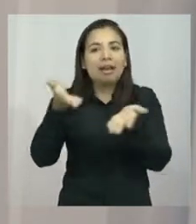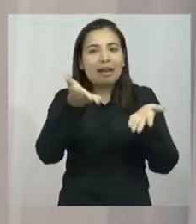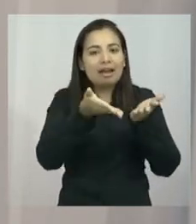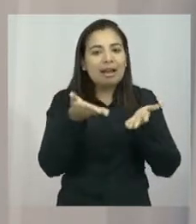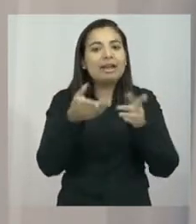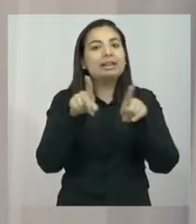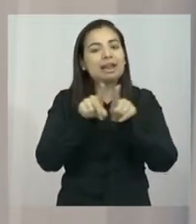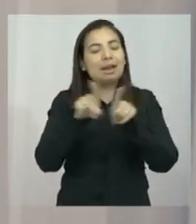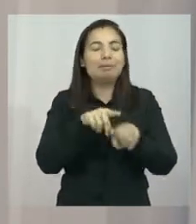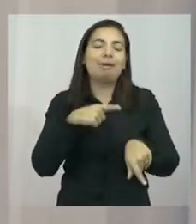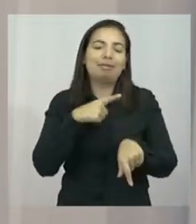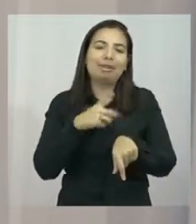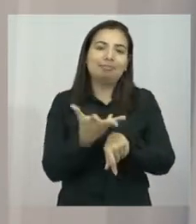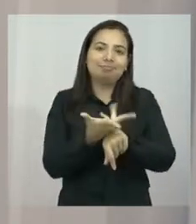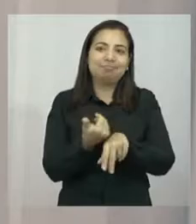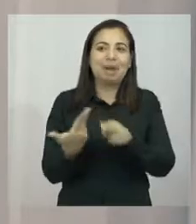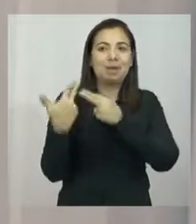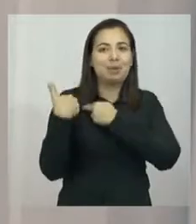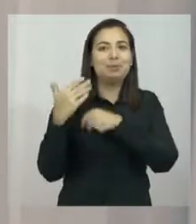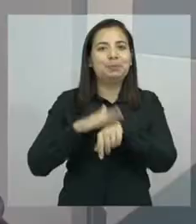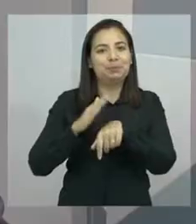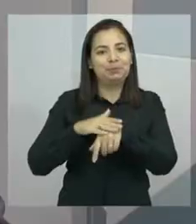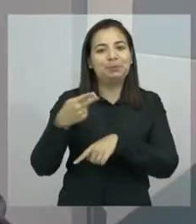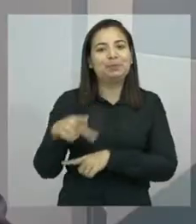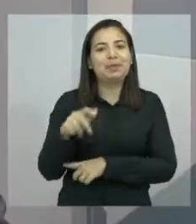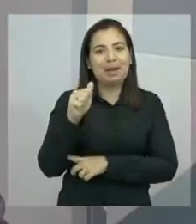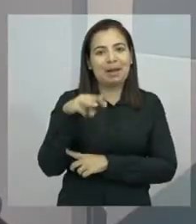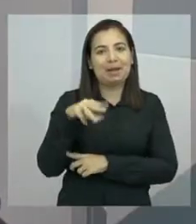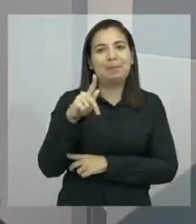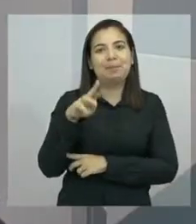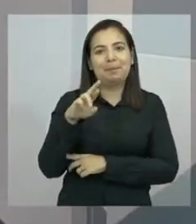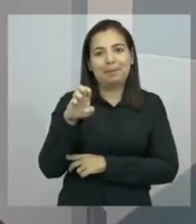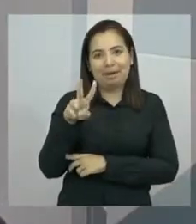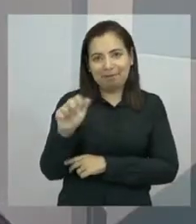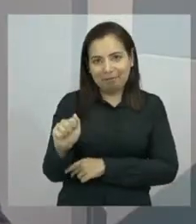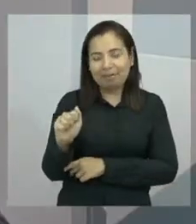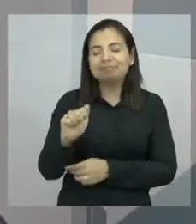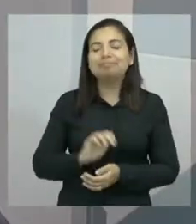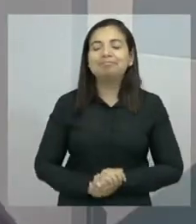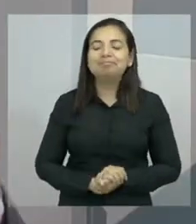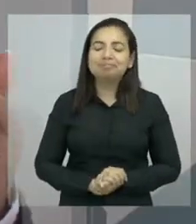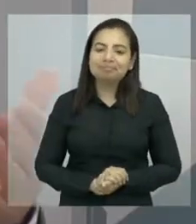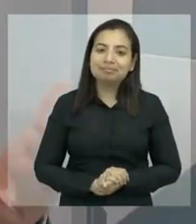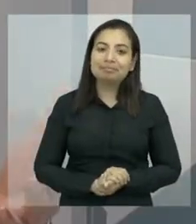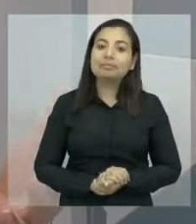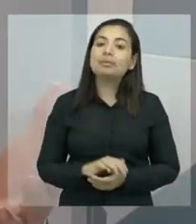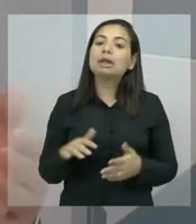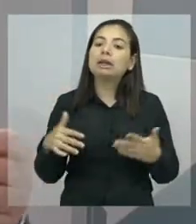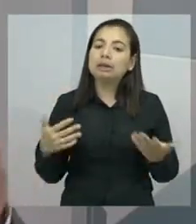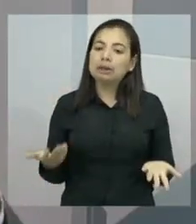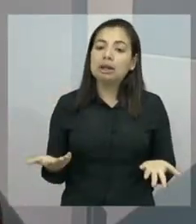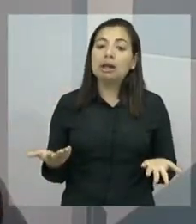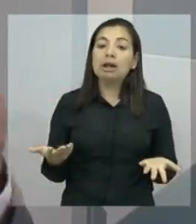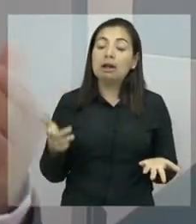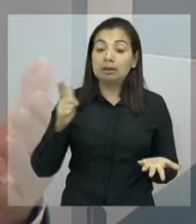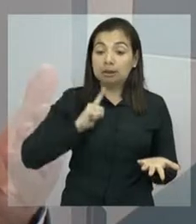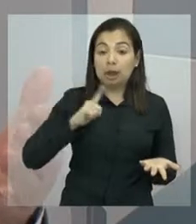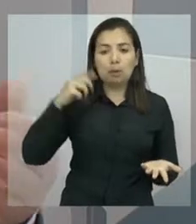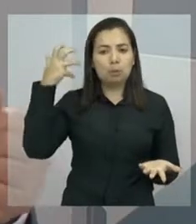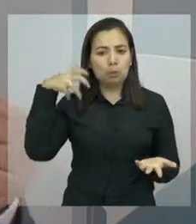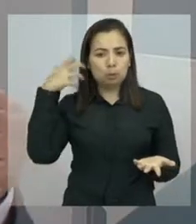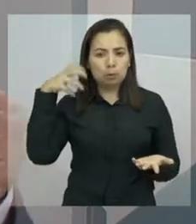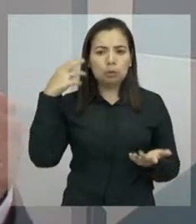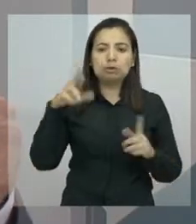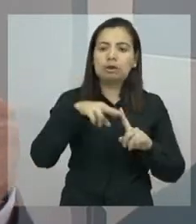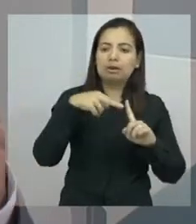esse grande evento. E estamos com as portas abertas. Exatamente. E fora a questão musical,